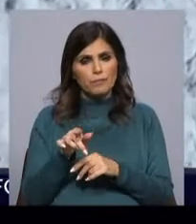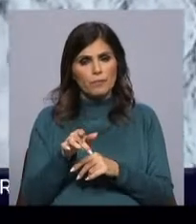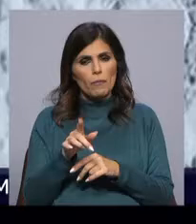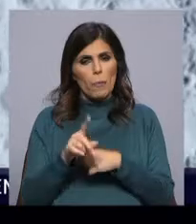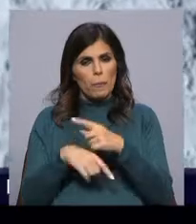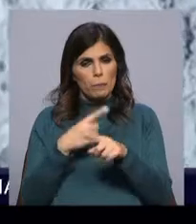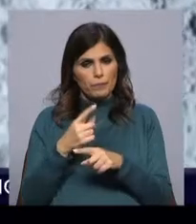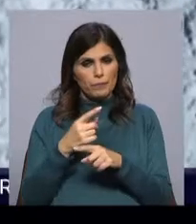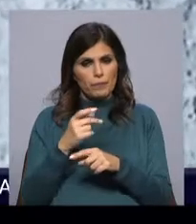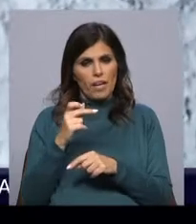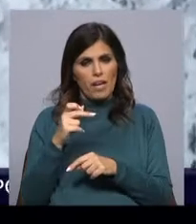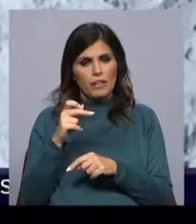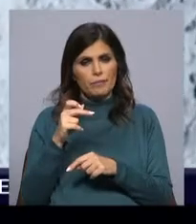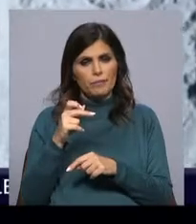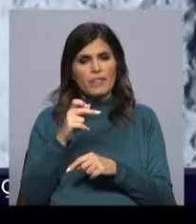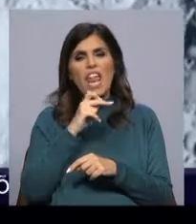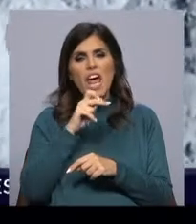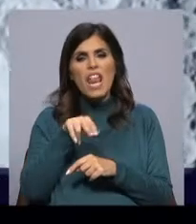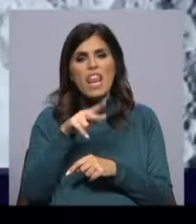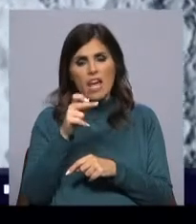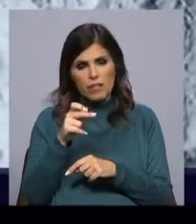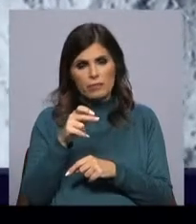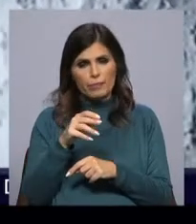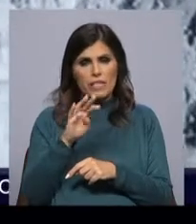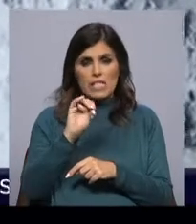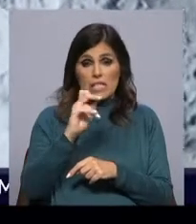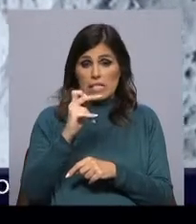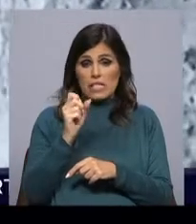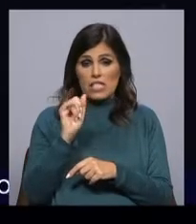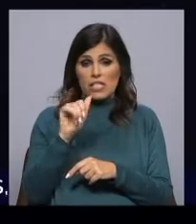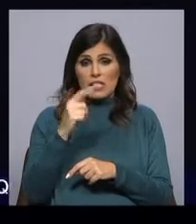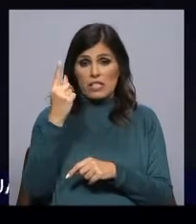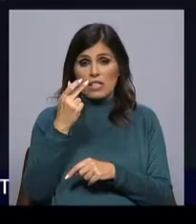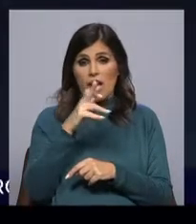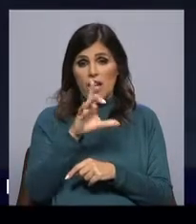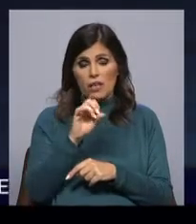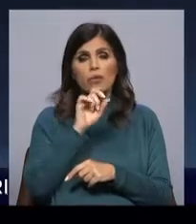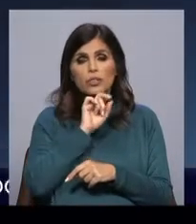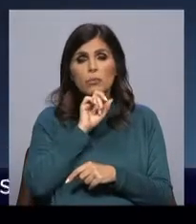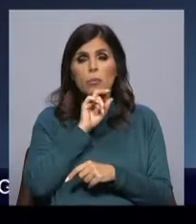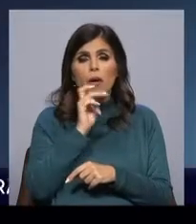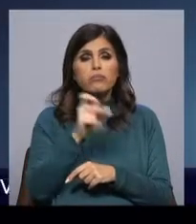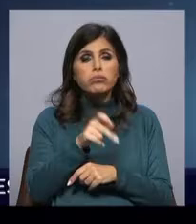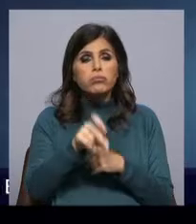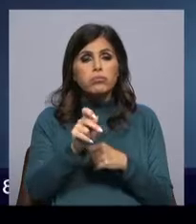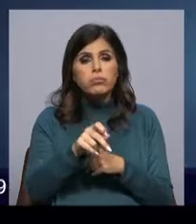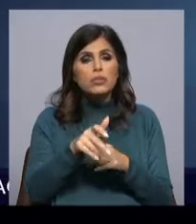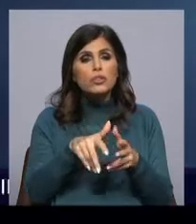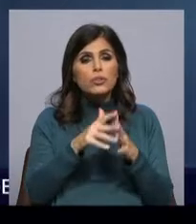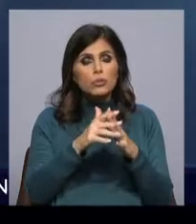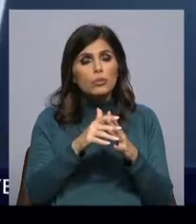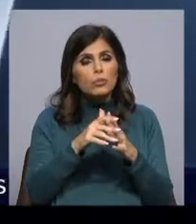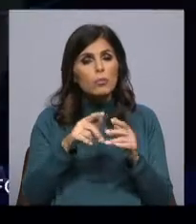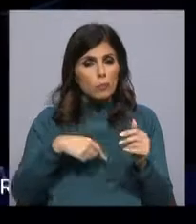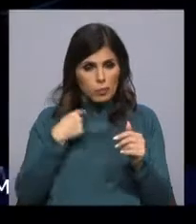outra galáxia anã, a de Sagitário. E, portanto, estas estruturas podem ser frequentes na nossa